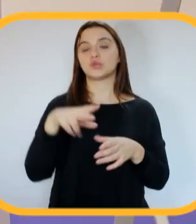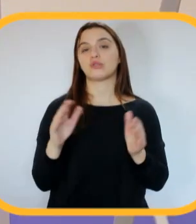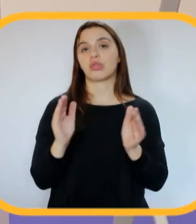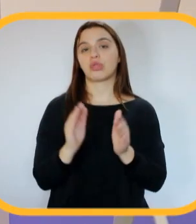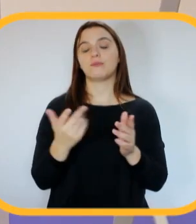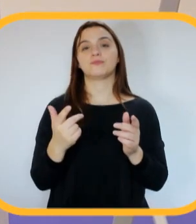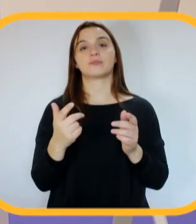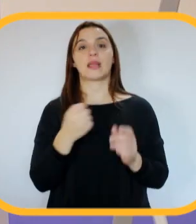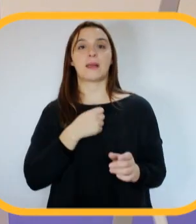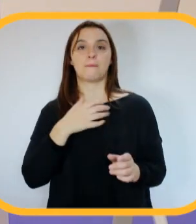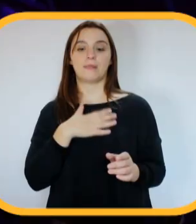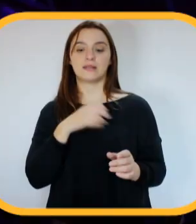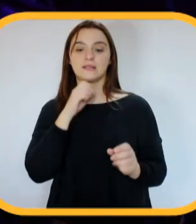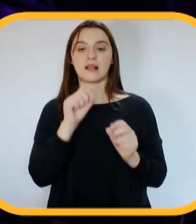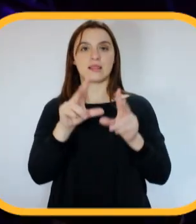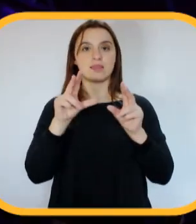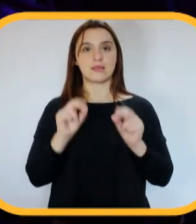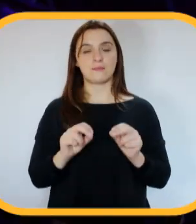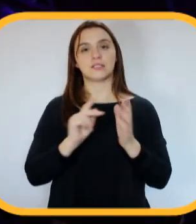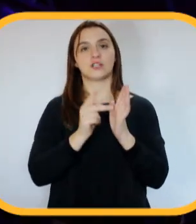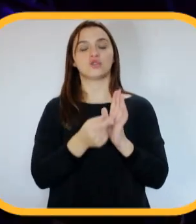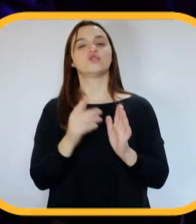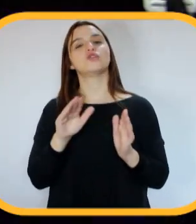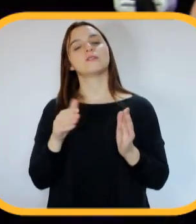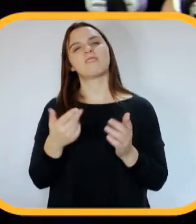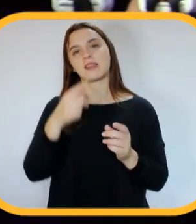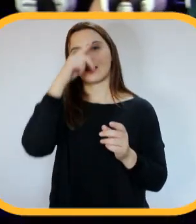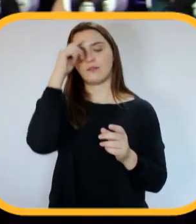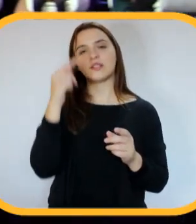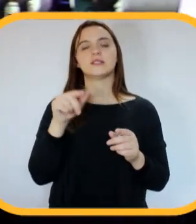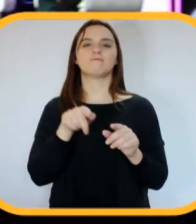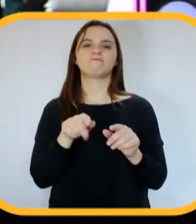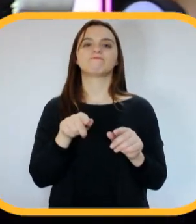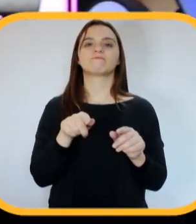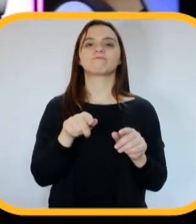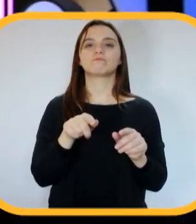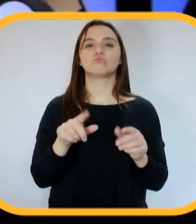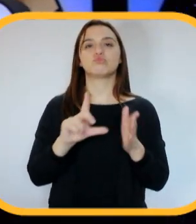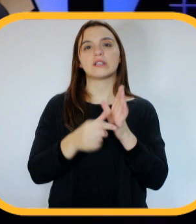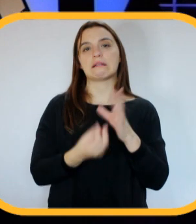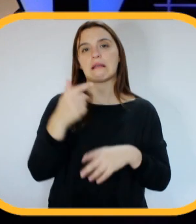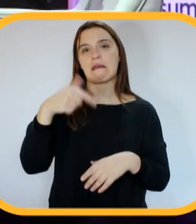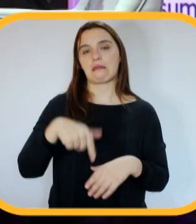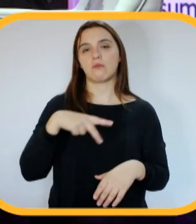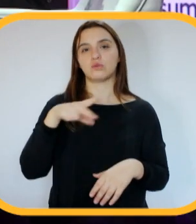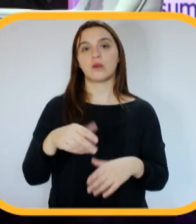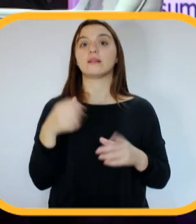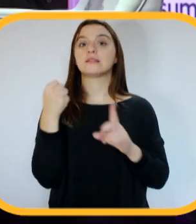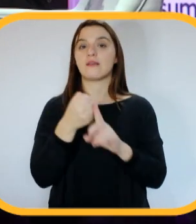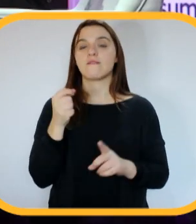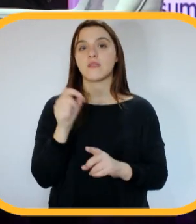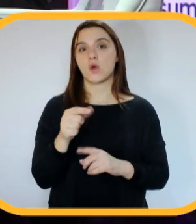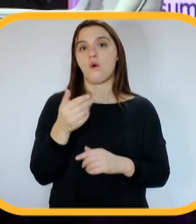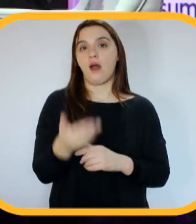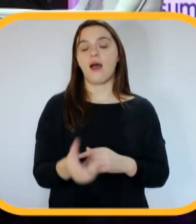pequena dimensão em que as empresas de clean tech se inserem faz com que se torne difícil estabelecer este tipo de projetos em território nacional. Apesar dos